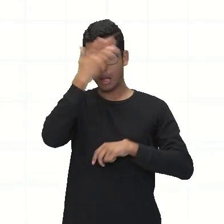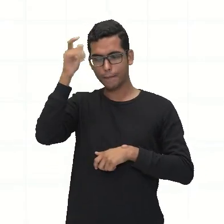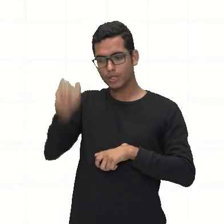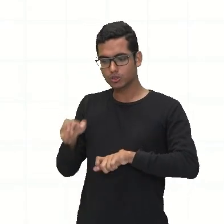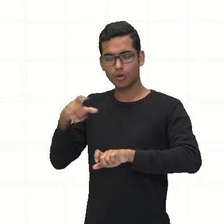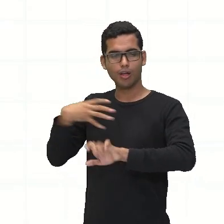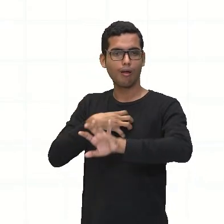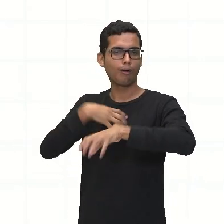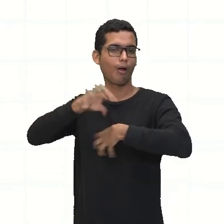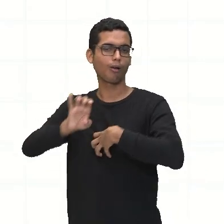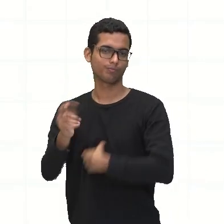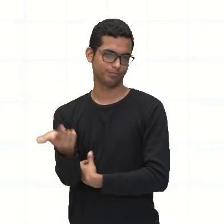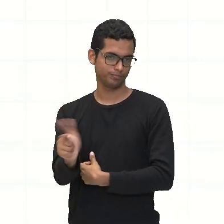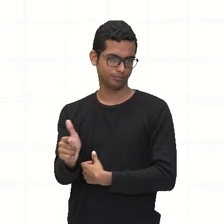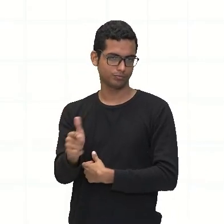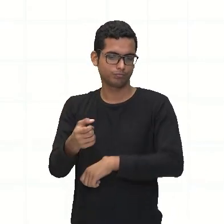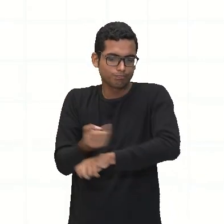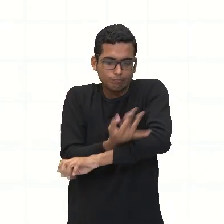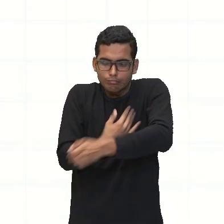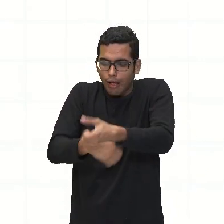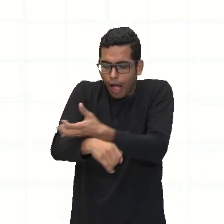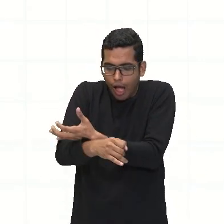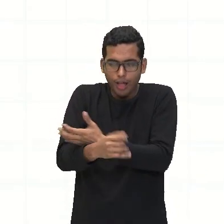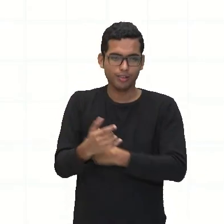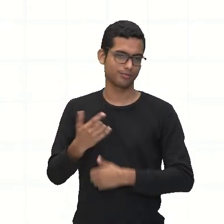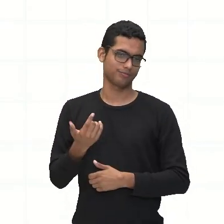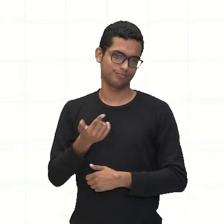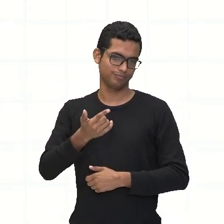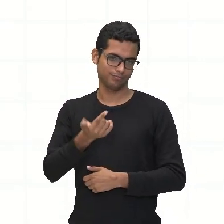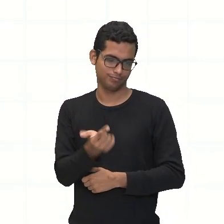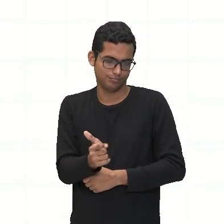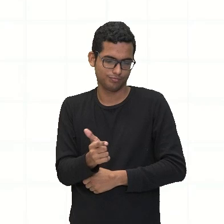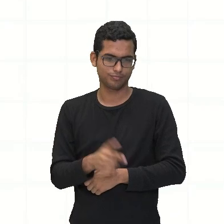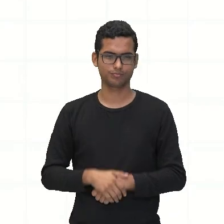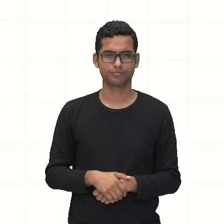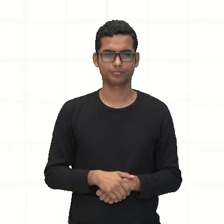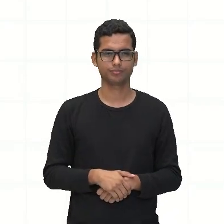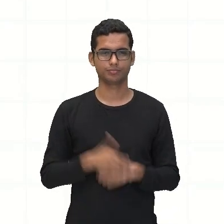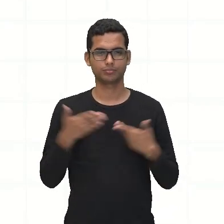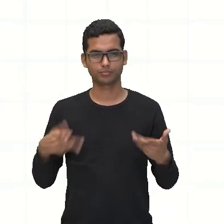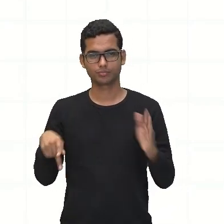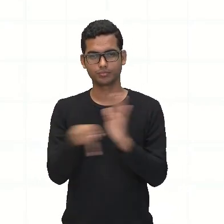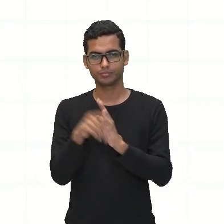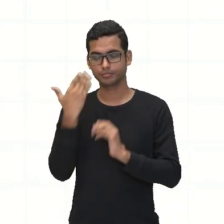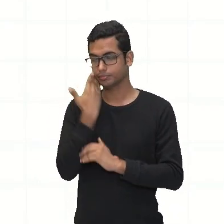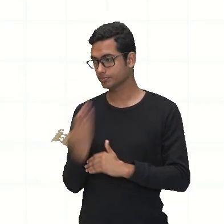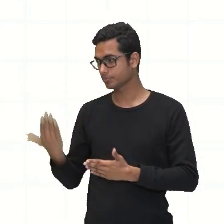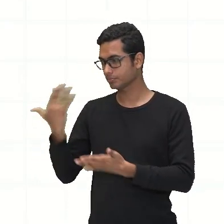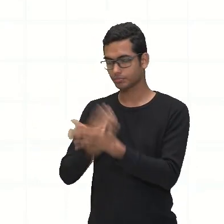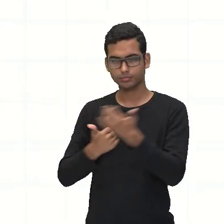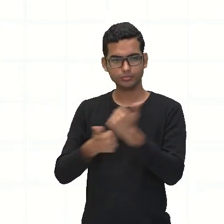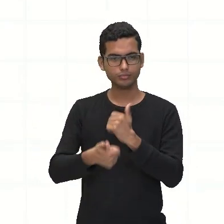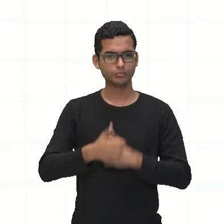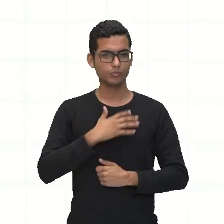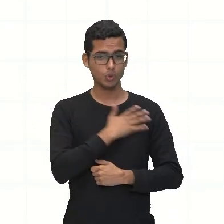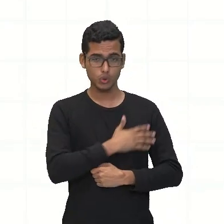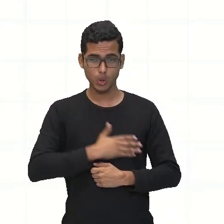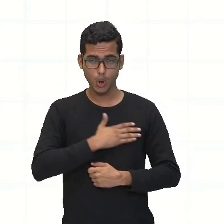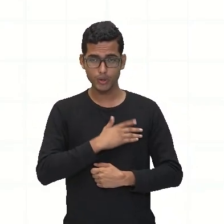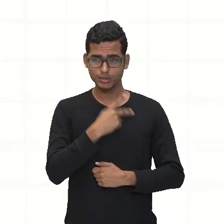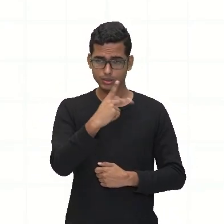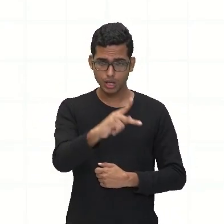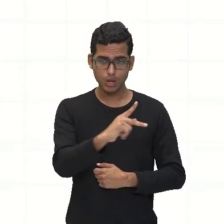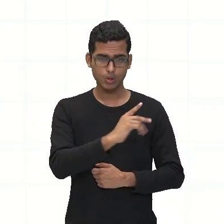Metáfora, por quê? Porque eu substituí a expressão coração aqui, e seu peito deveria bater um coração, mas está batendo uma